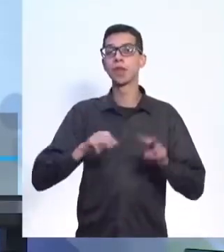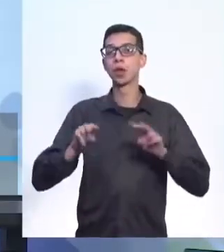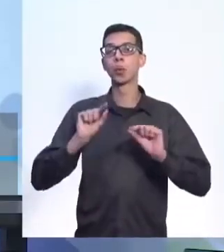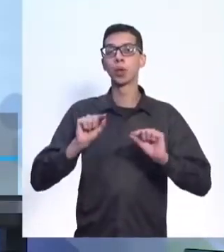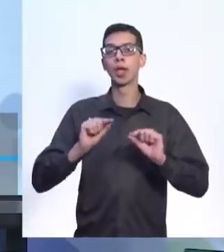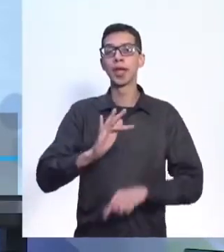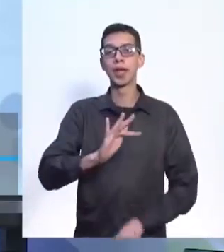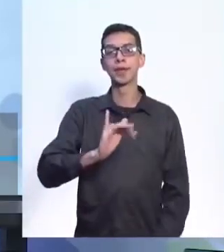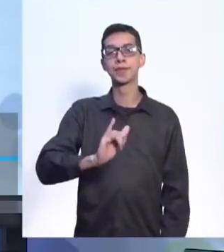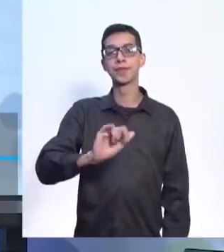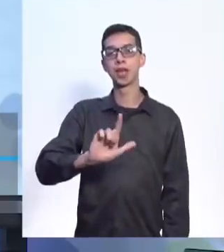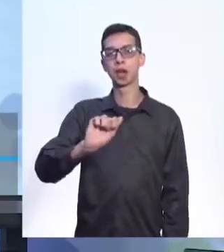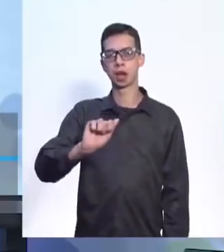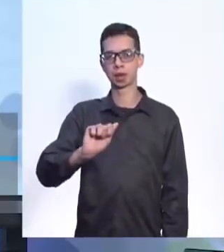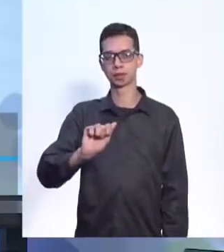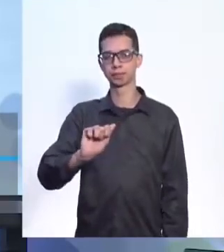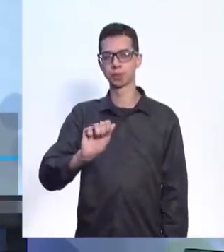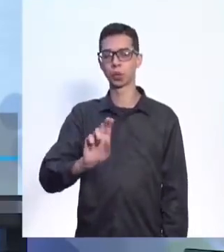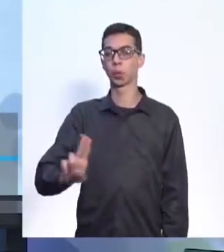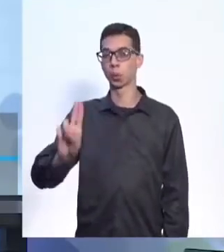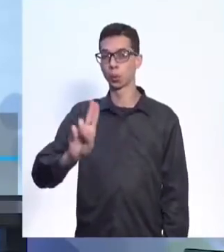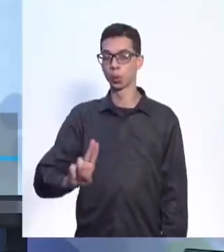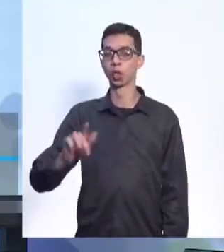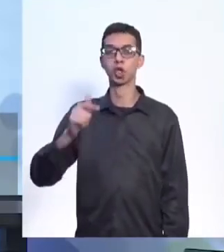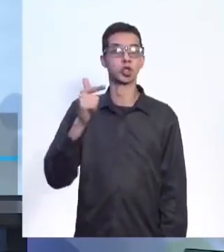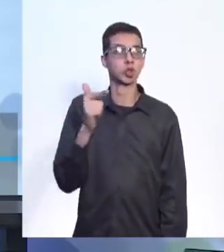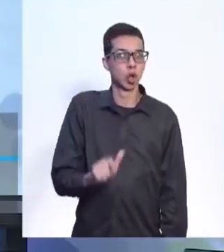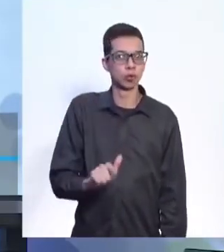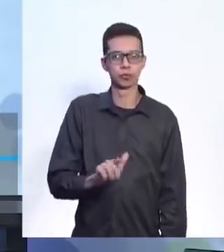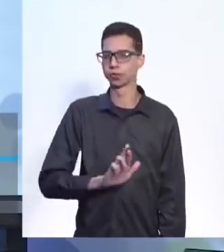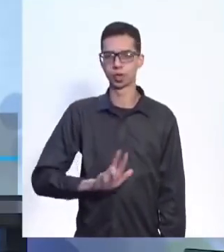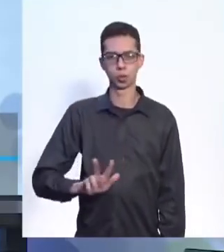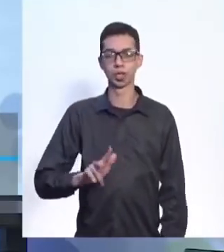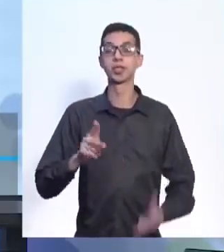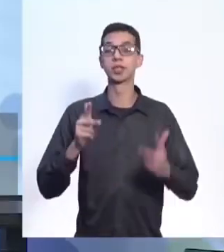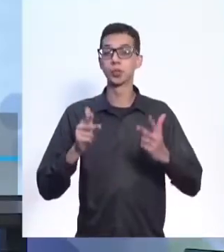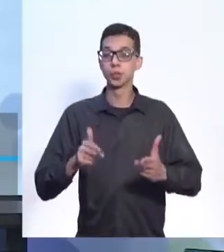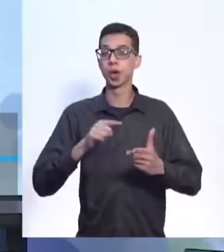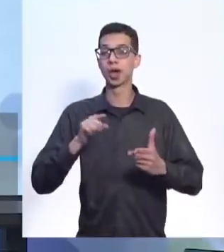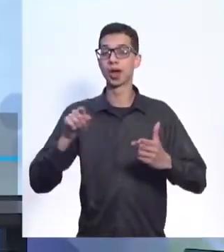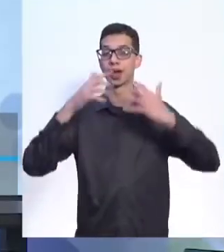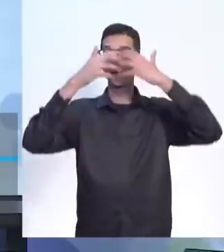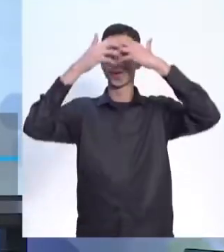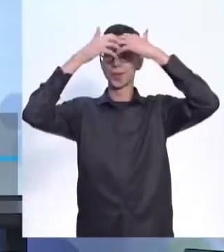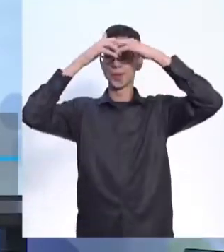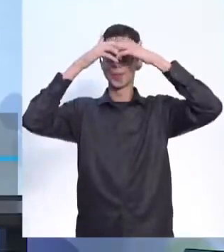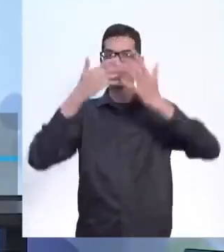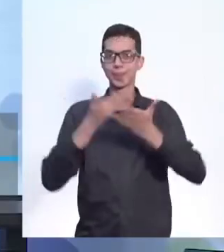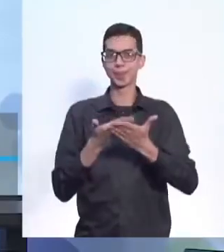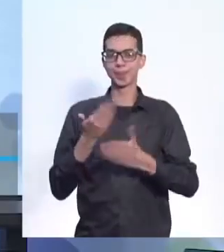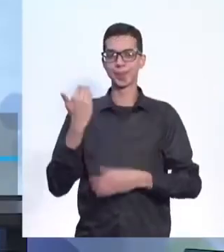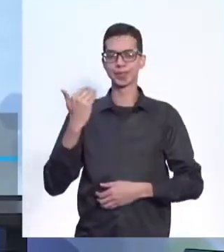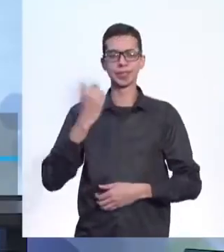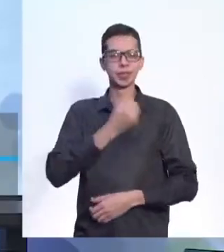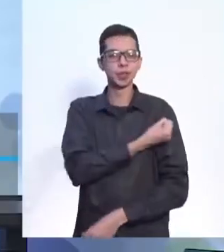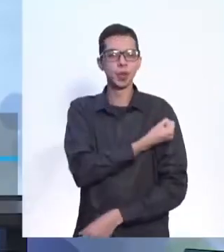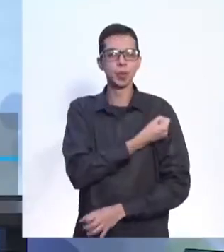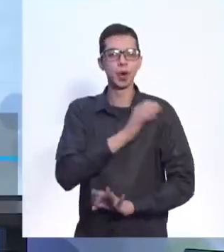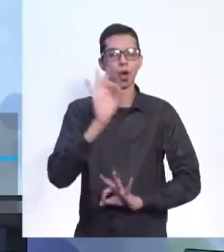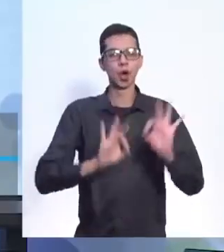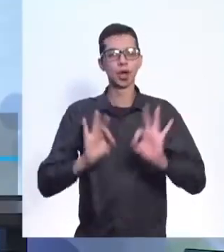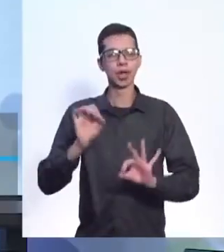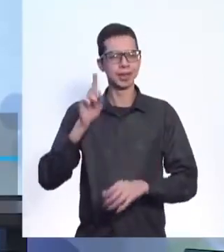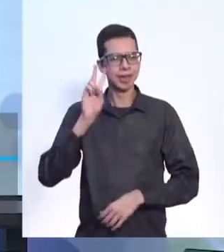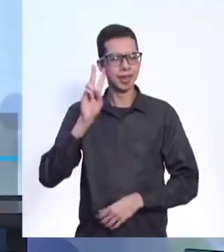repetição, é o mesmo raciocínio que nós tivemos na aula passada daquela organização dos números. Lembra quantos